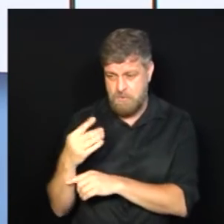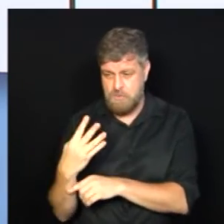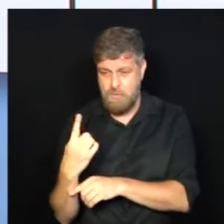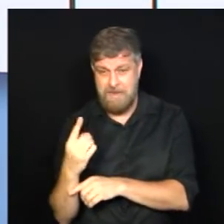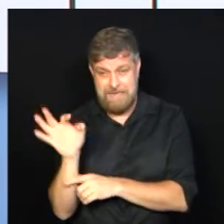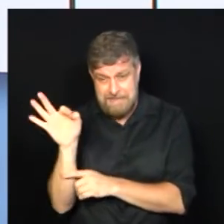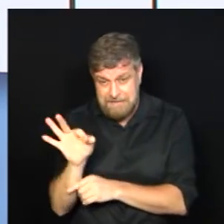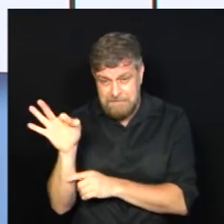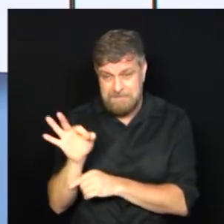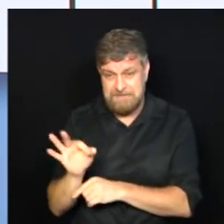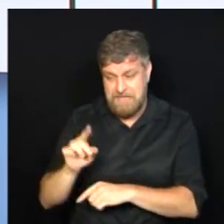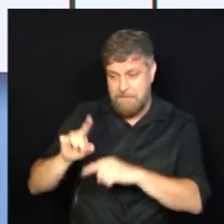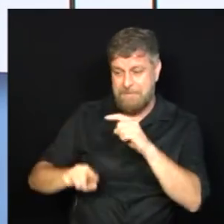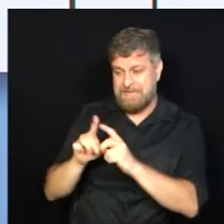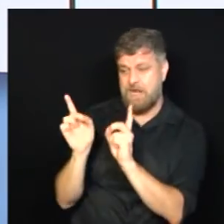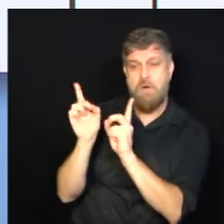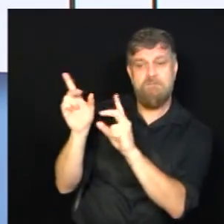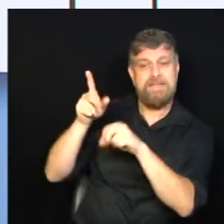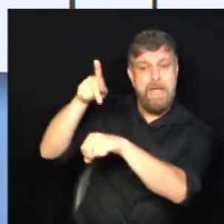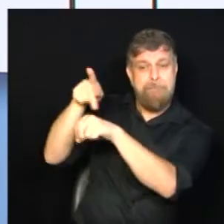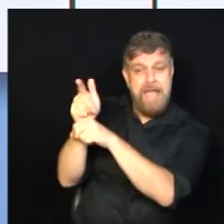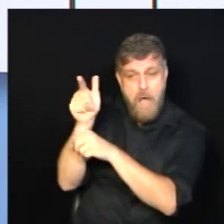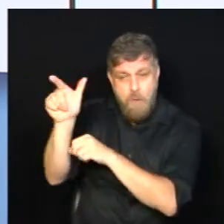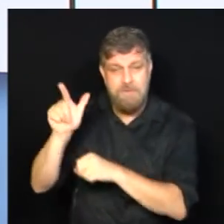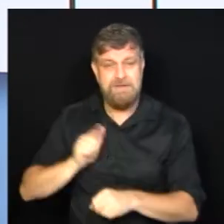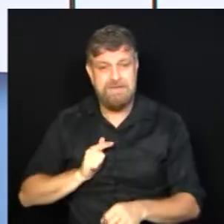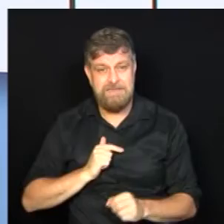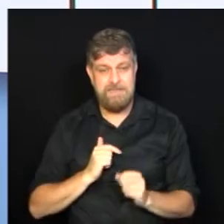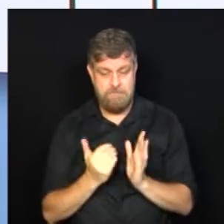7,41% nas exportações, um aumento de